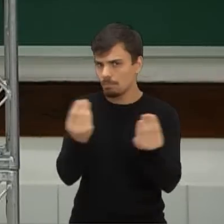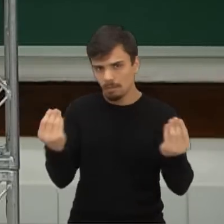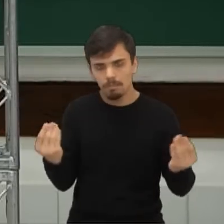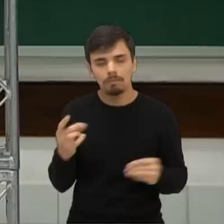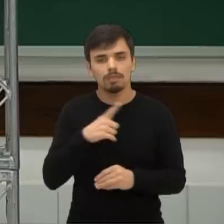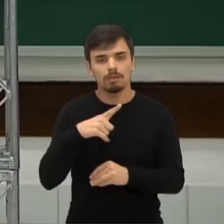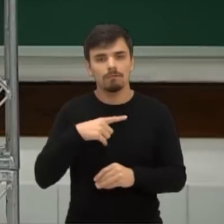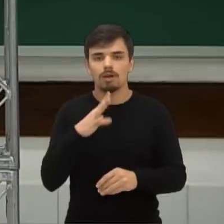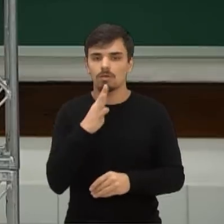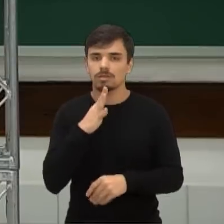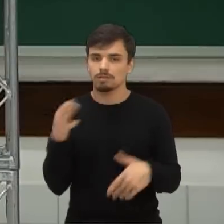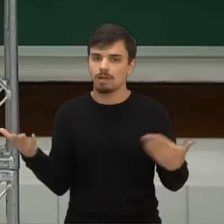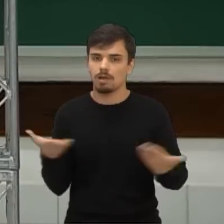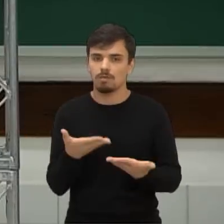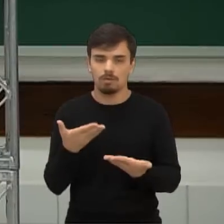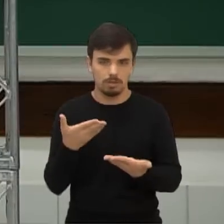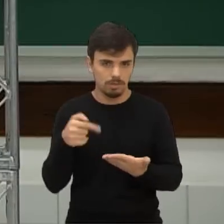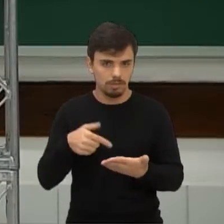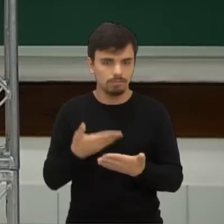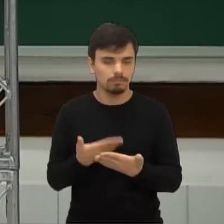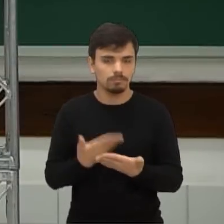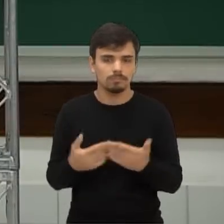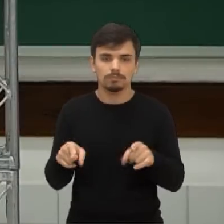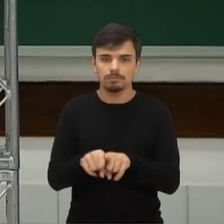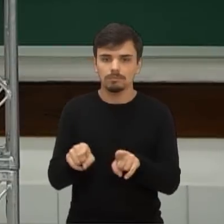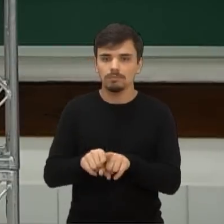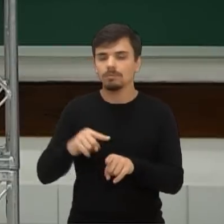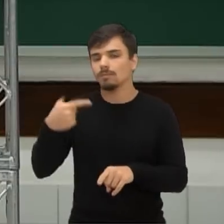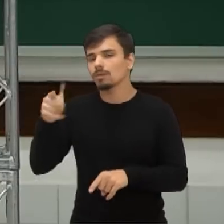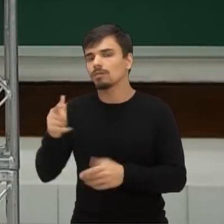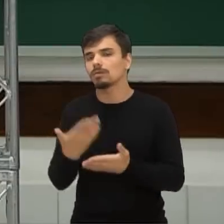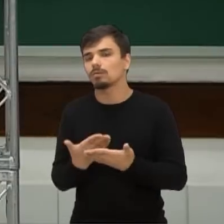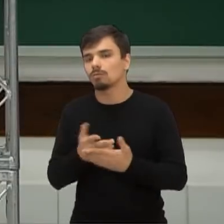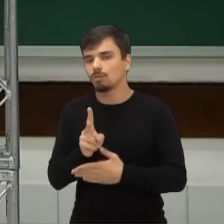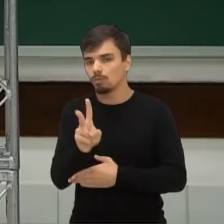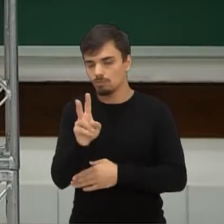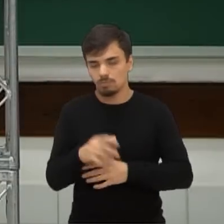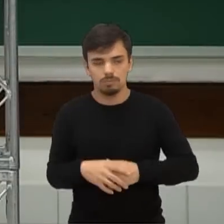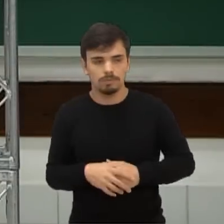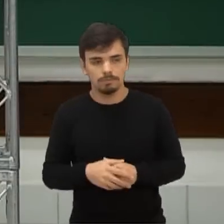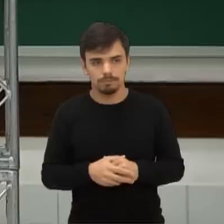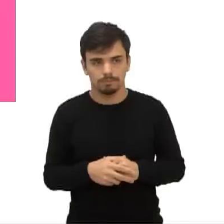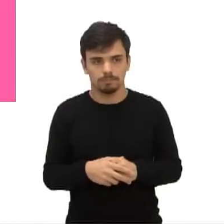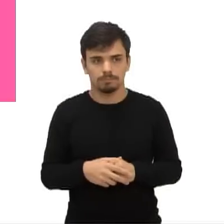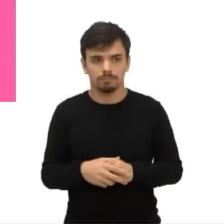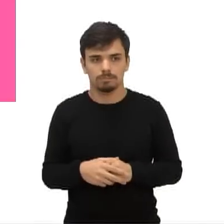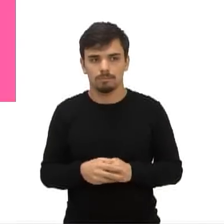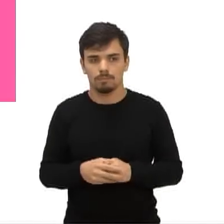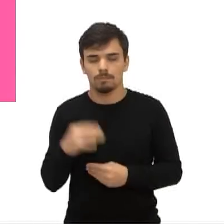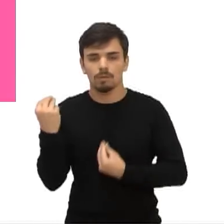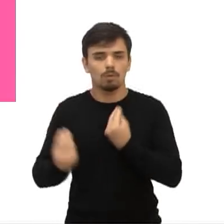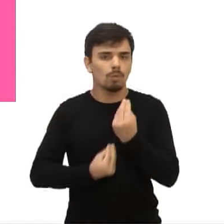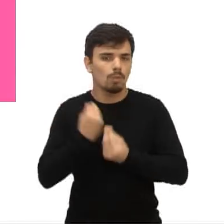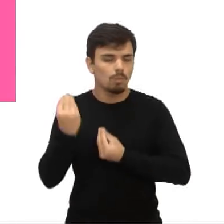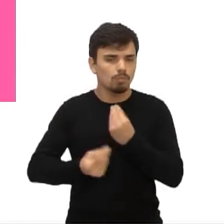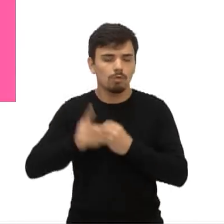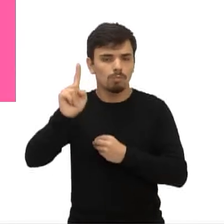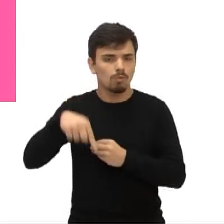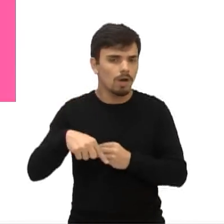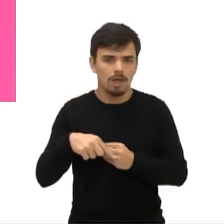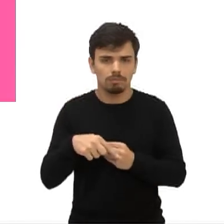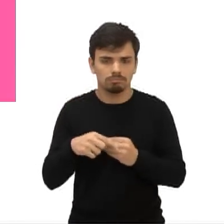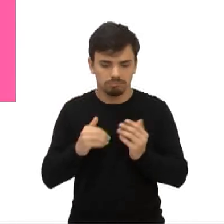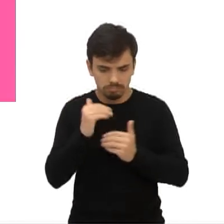a conhecê-los nesta aula e continuaremos na próxima. Então, olha só, como que agem os